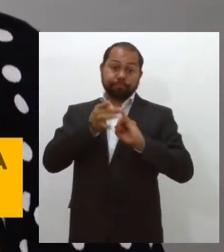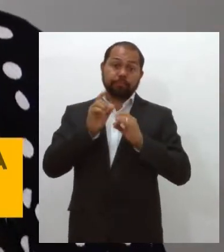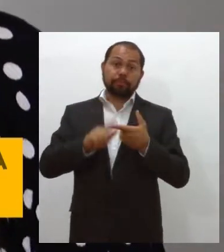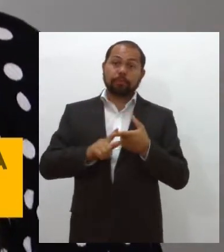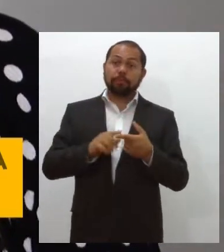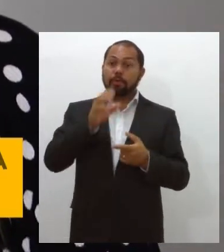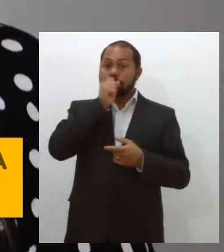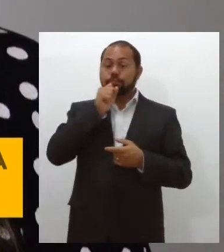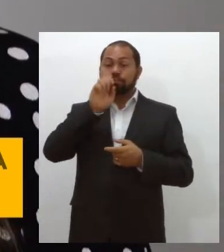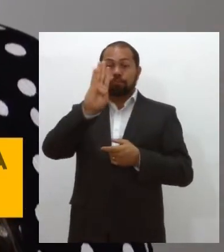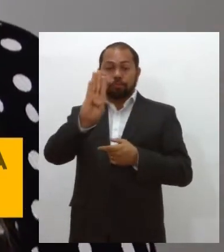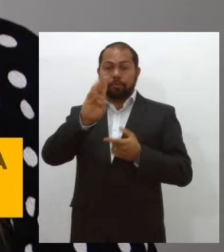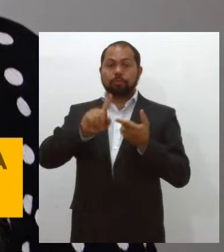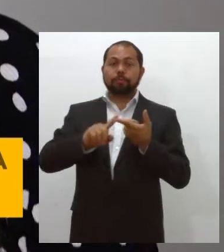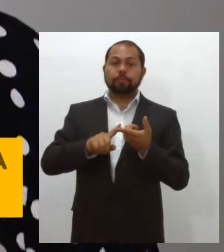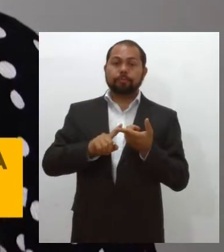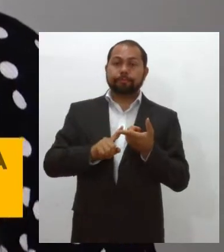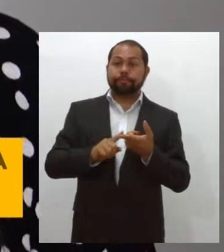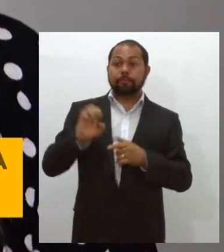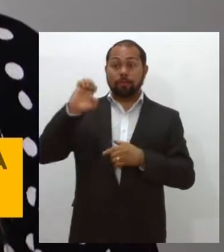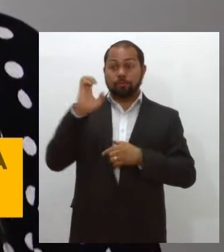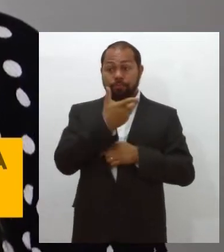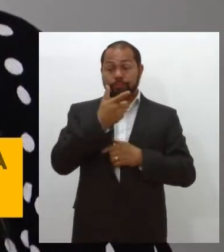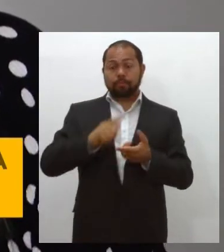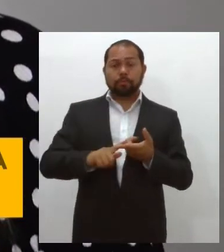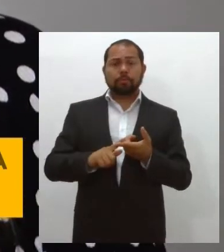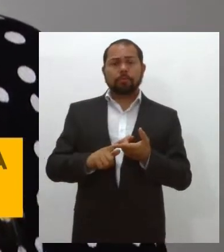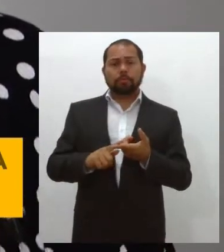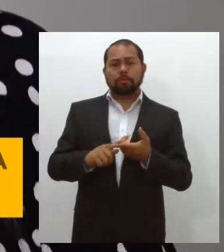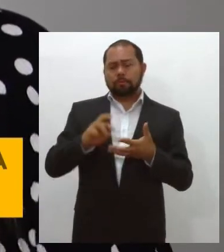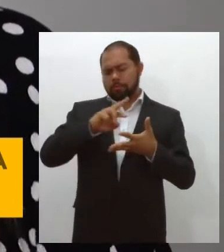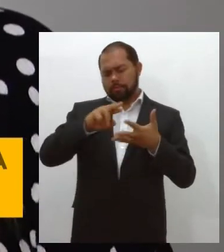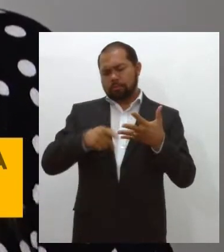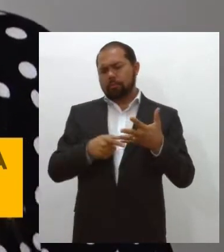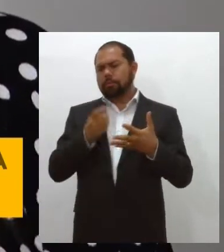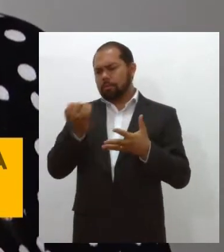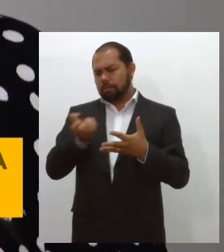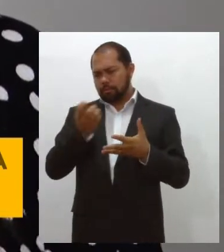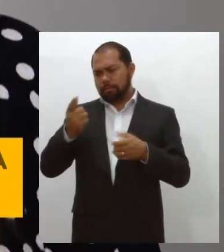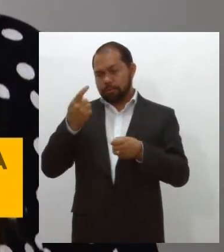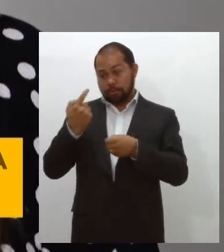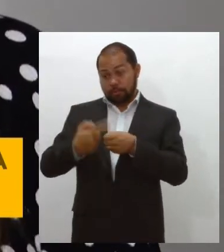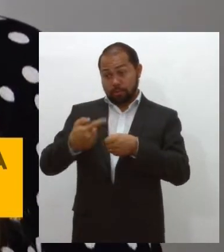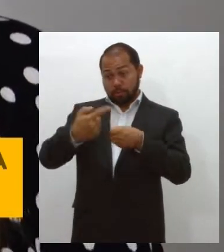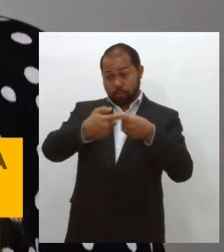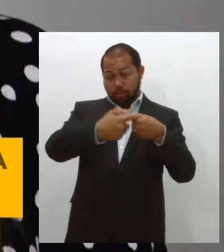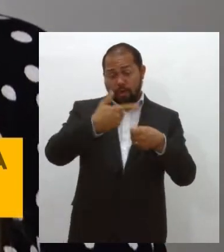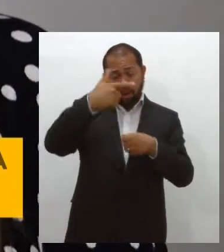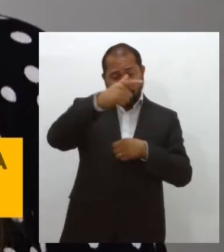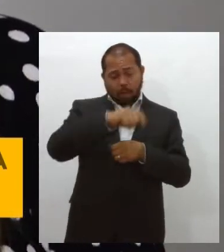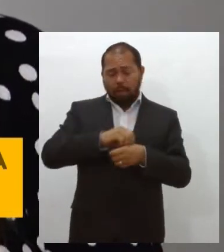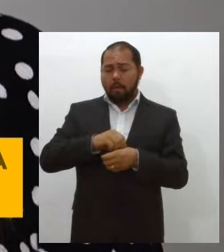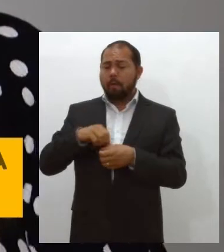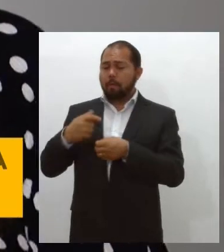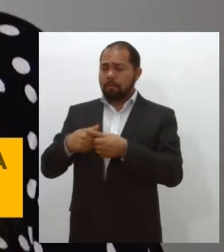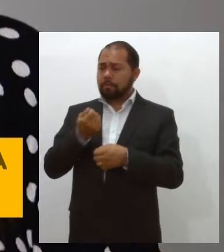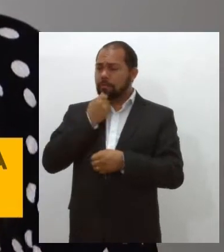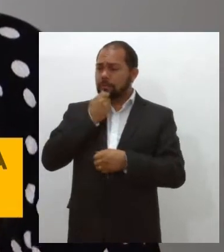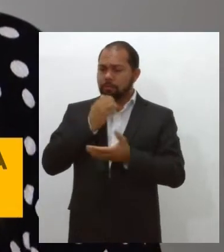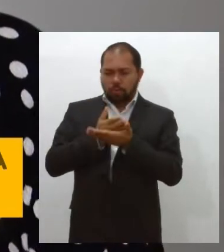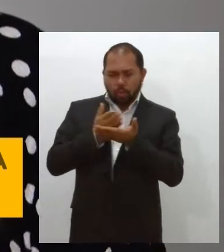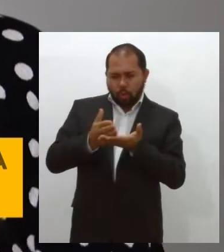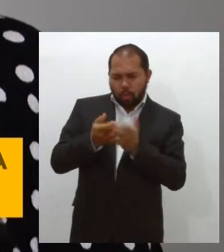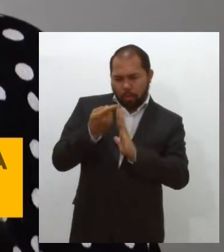Boquim, Estância, e a gente quer também que outros municípios que ainda não tenham iniciado o projeto